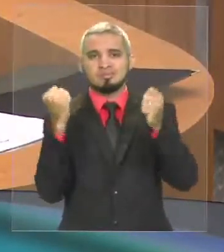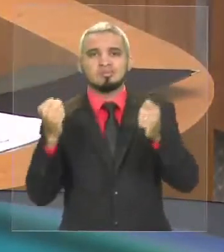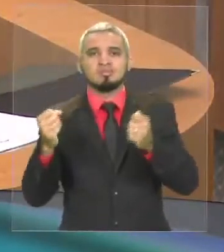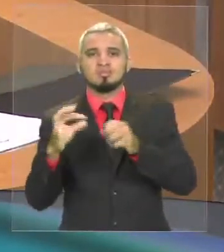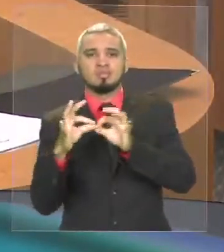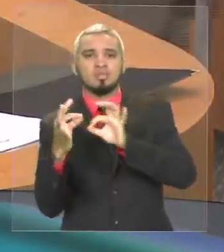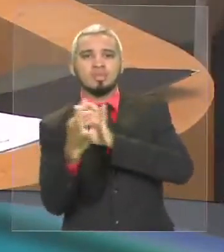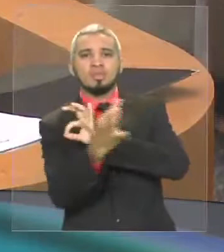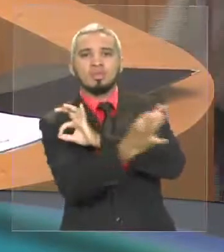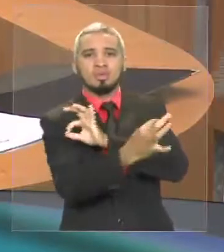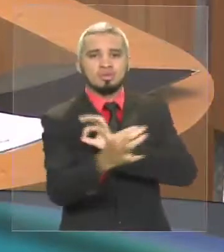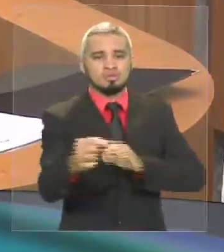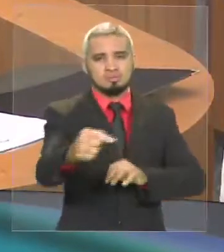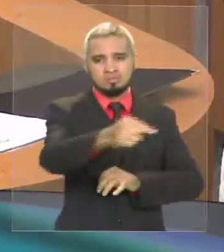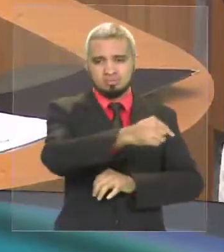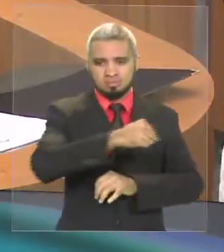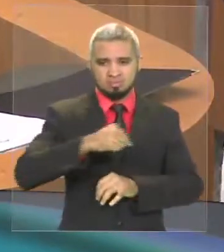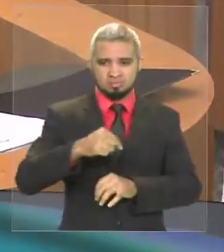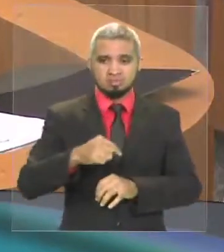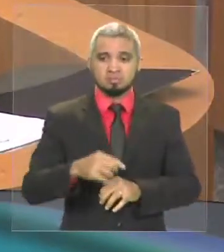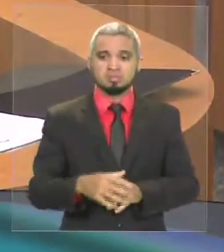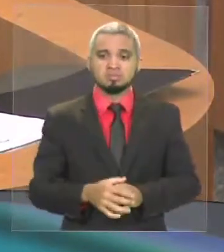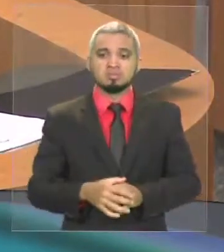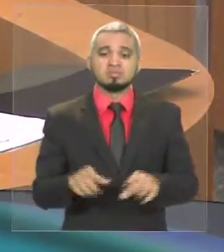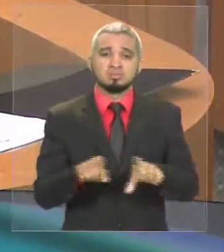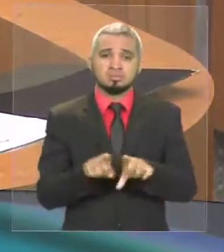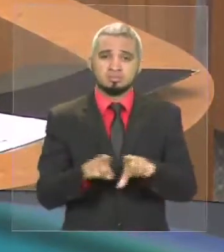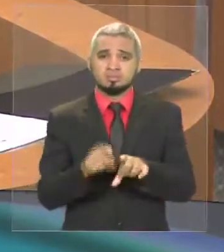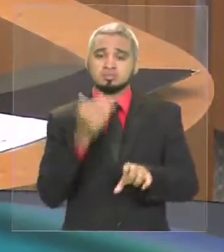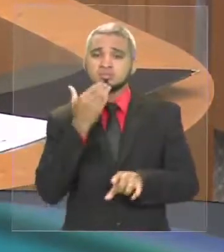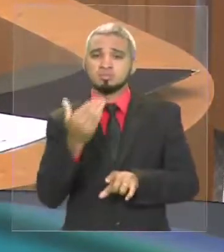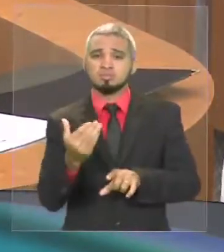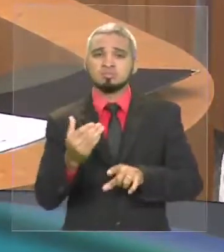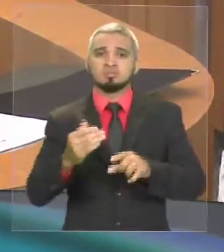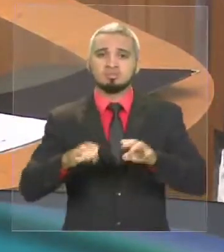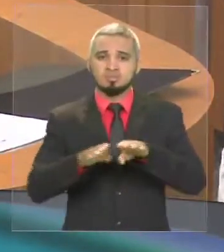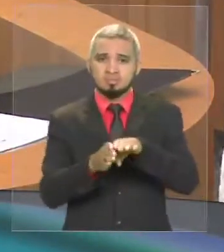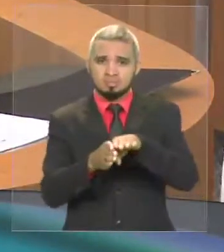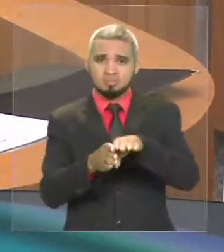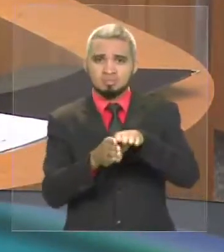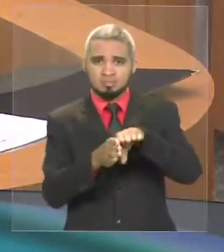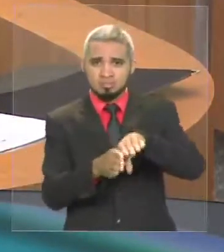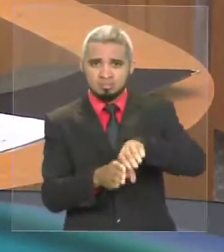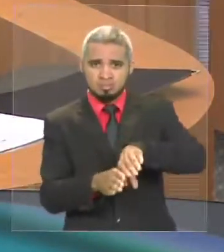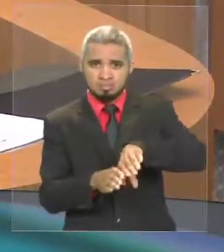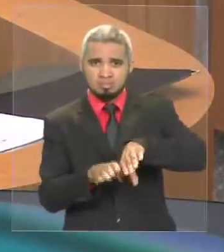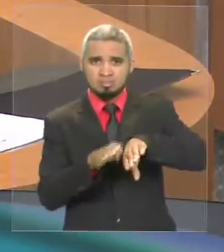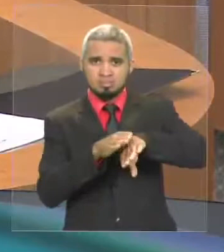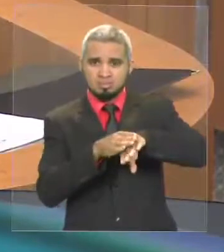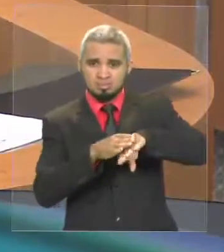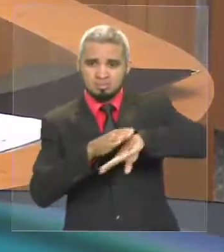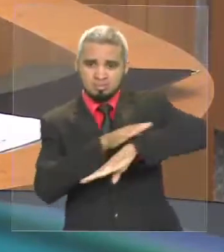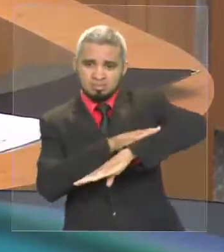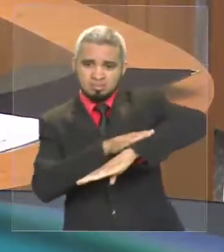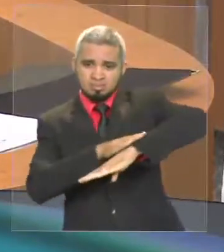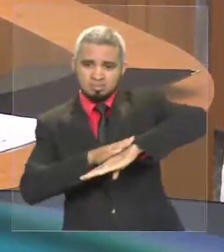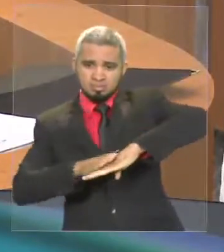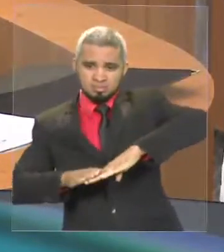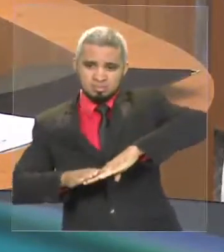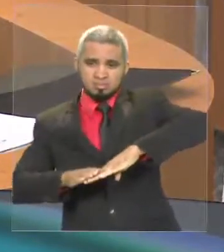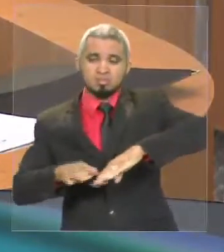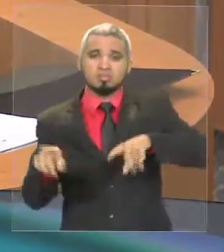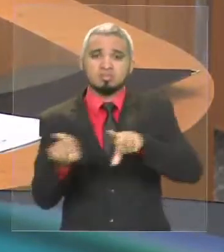Albuquerque. Solicitamos também o rebaixamento de calçadas na própria Assembleia, a identificação dos gabinetes em